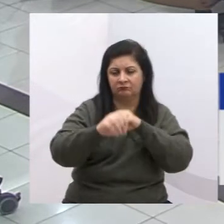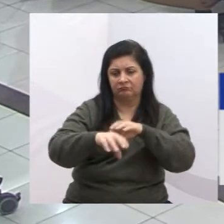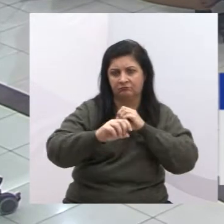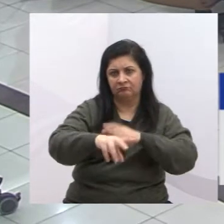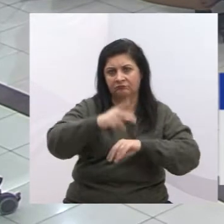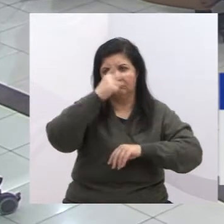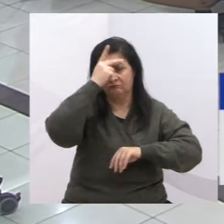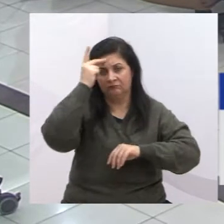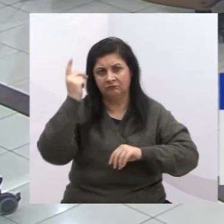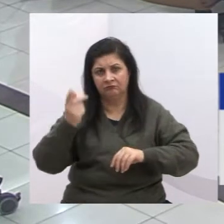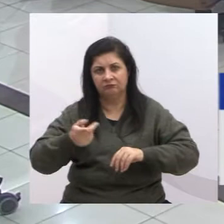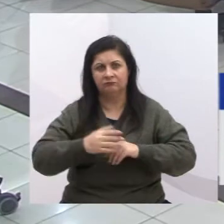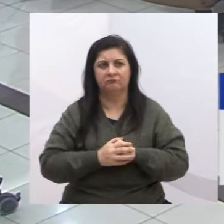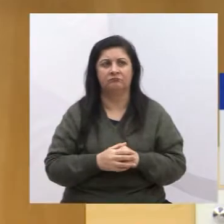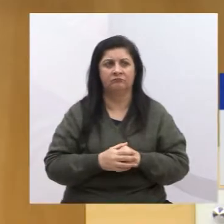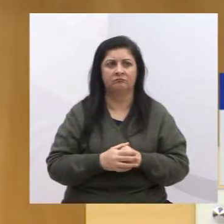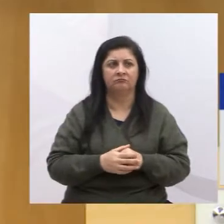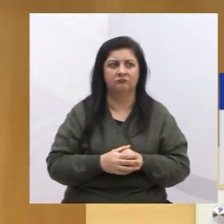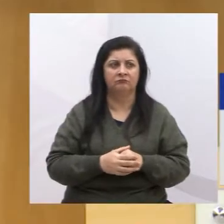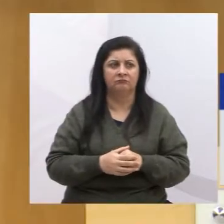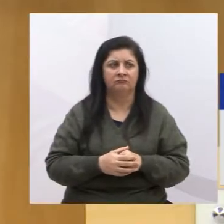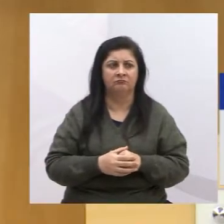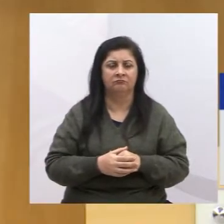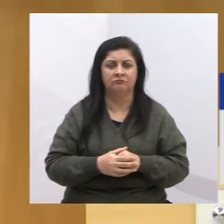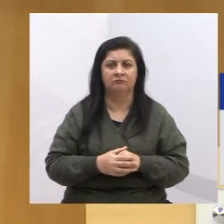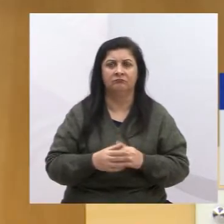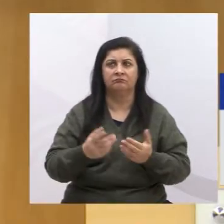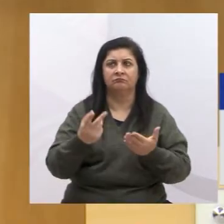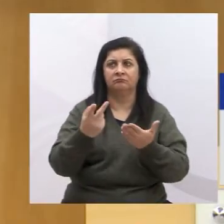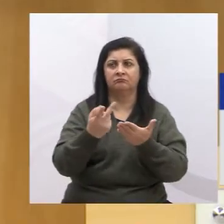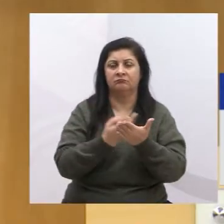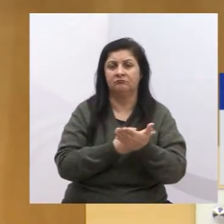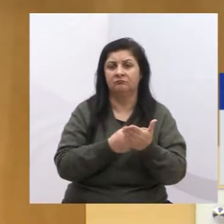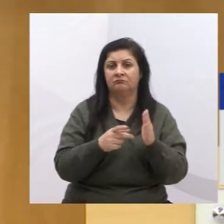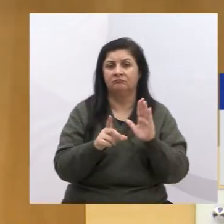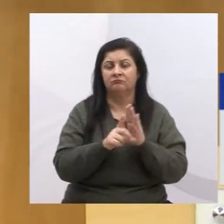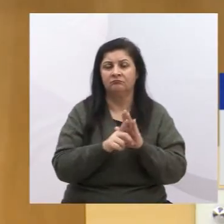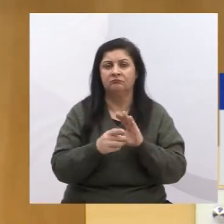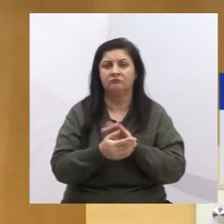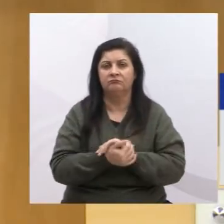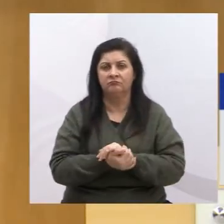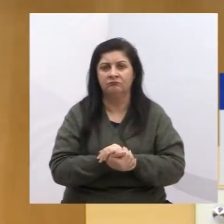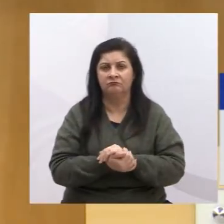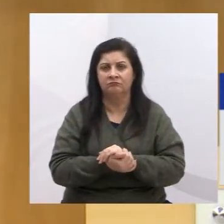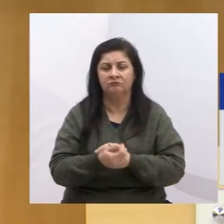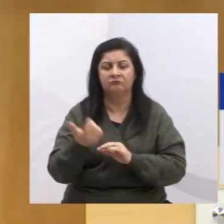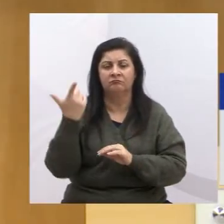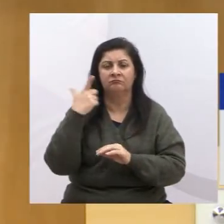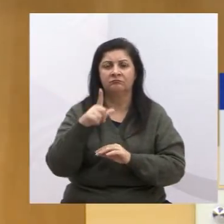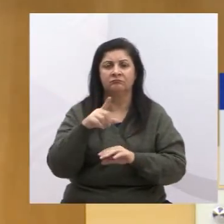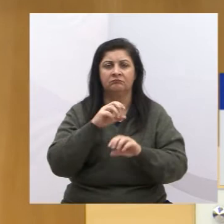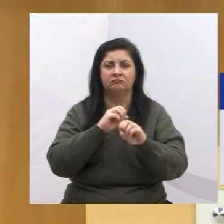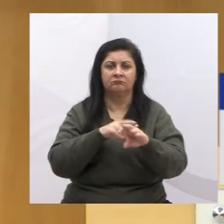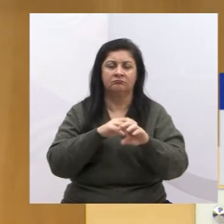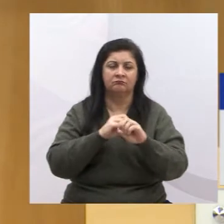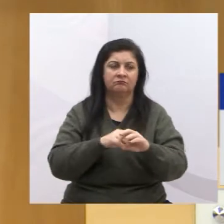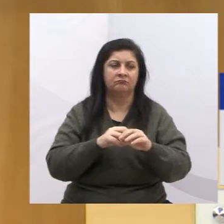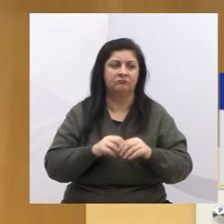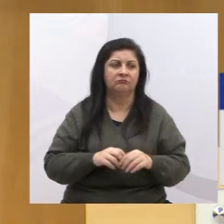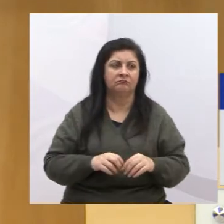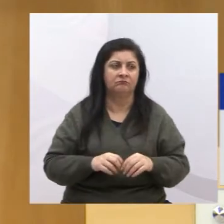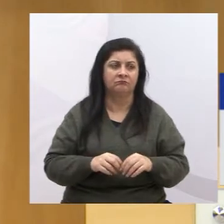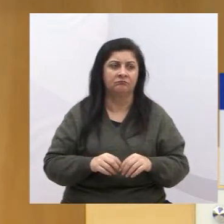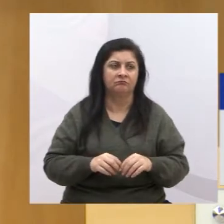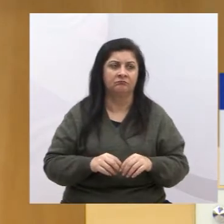pessoa que transgride uma conduta prevista em lei, para que ela possa ser educada, pedagógica.